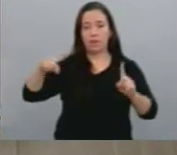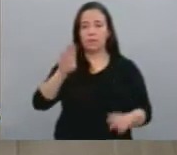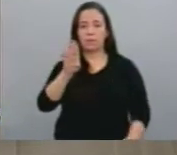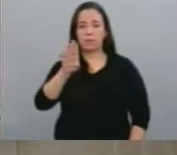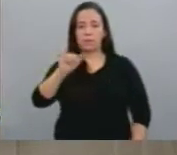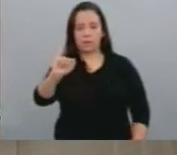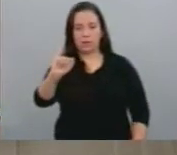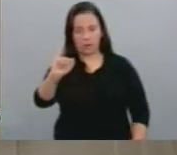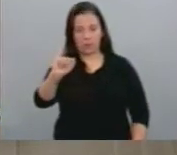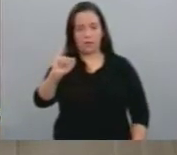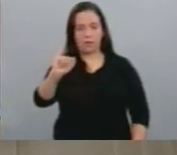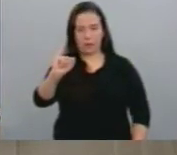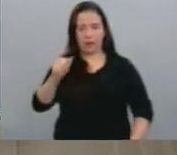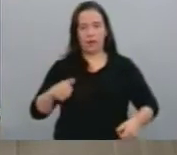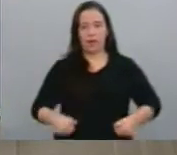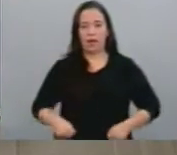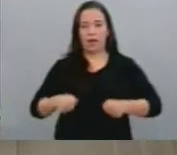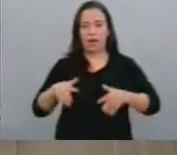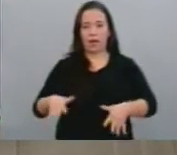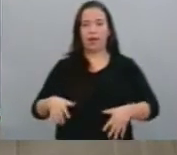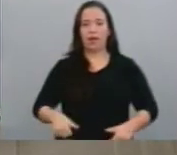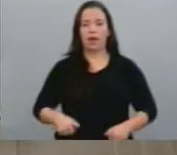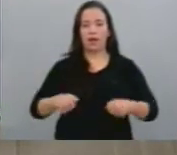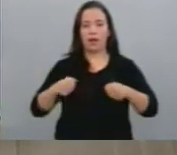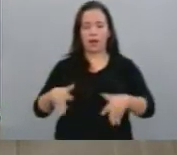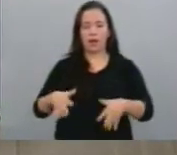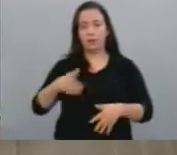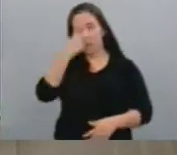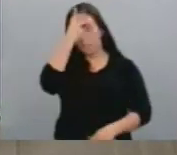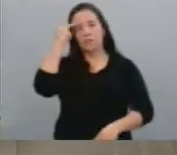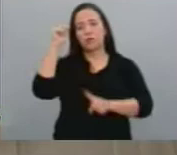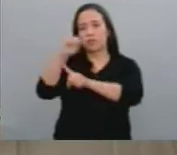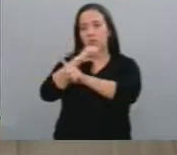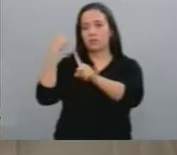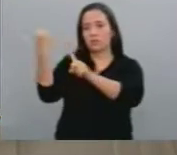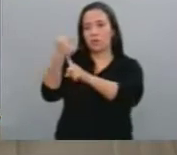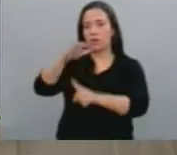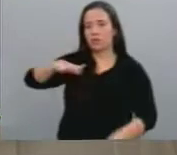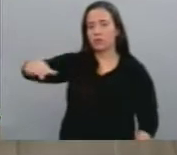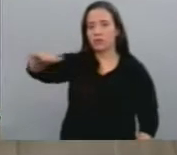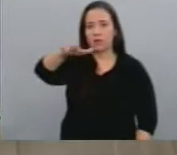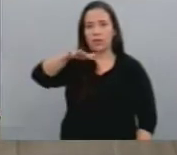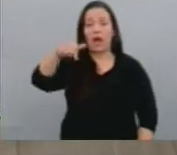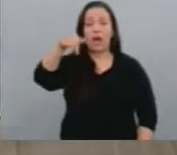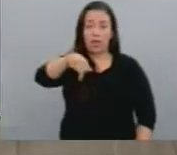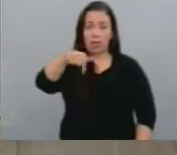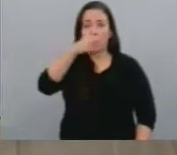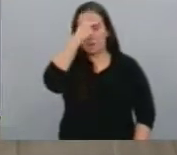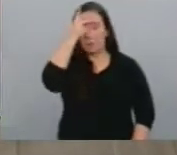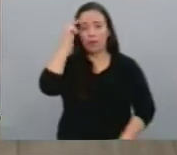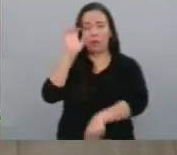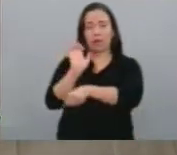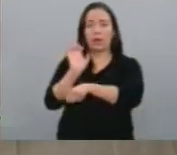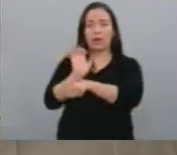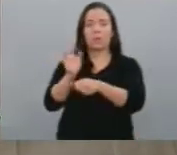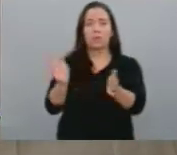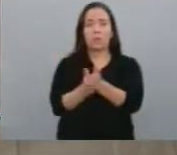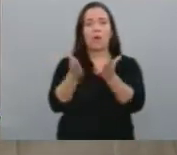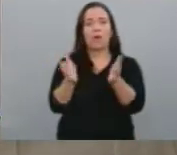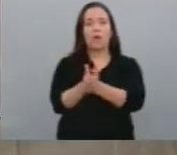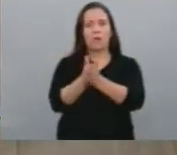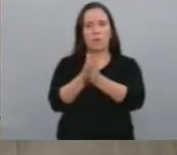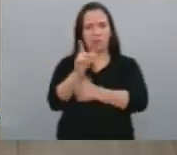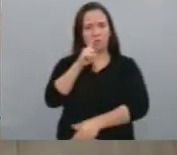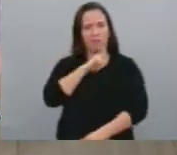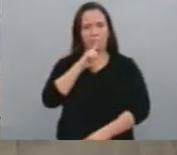de reais do dinheiro do povo do Ceará, do dinheiro do povo mais pobre, que vai construir